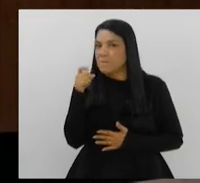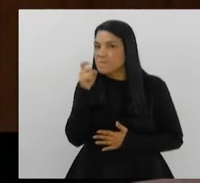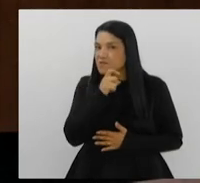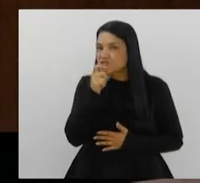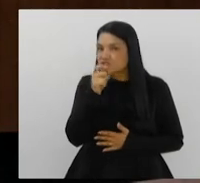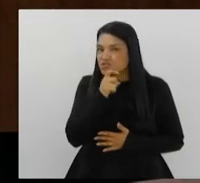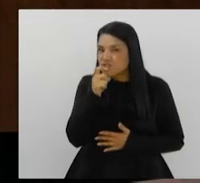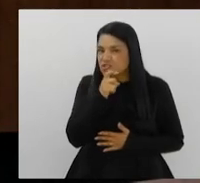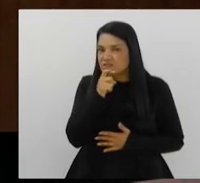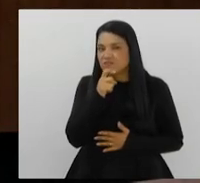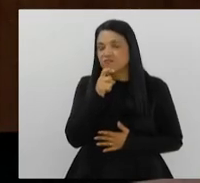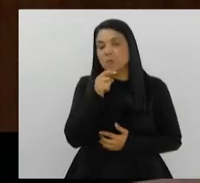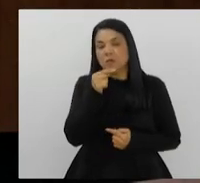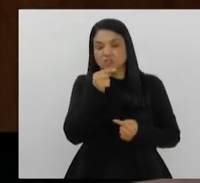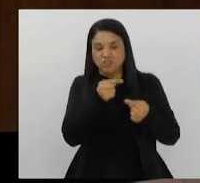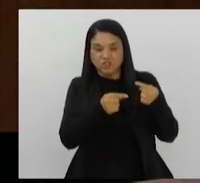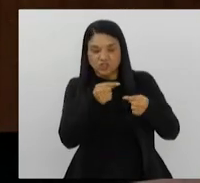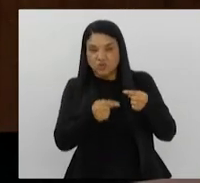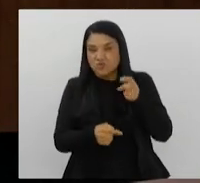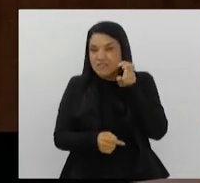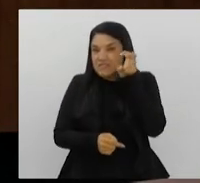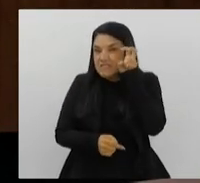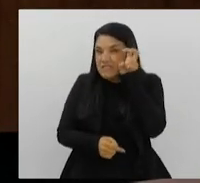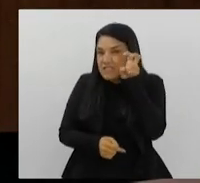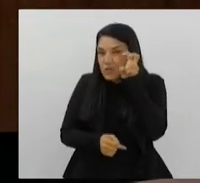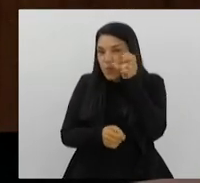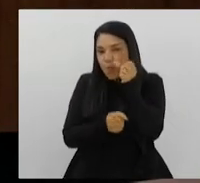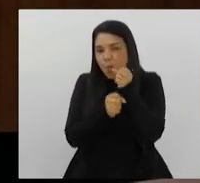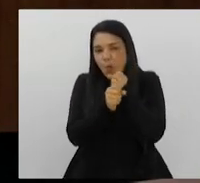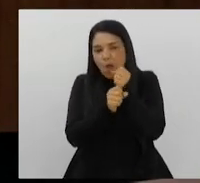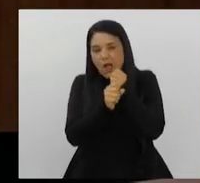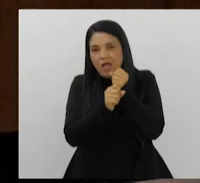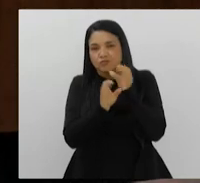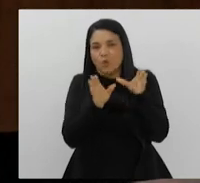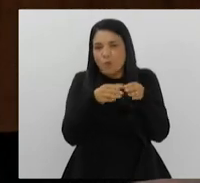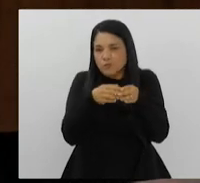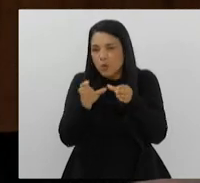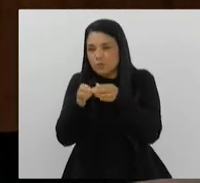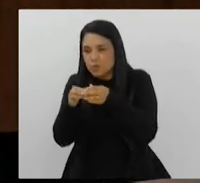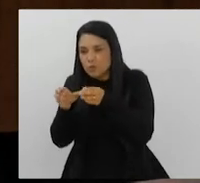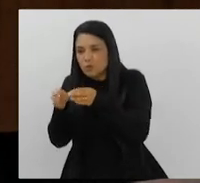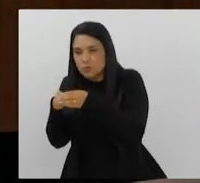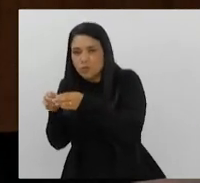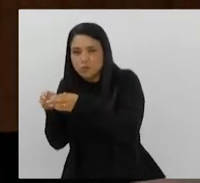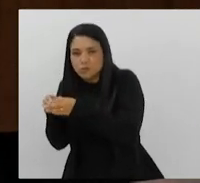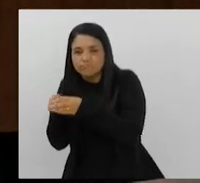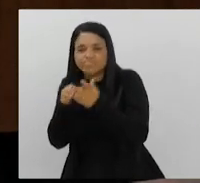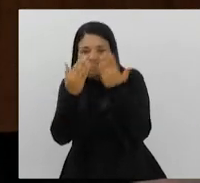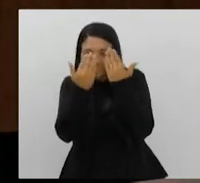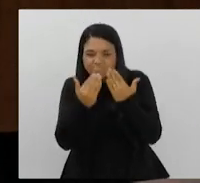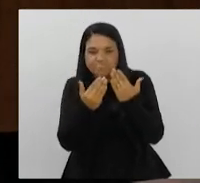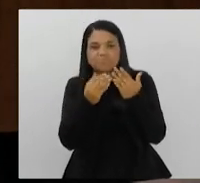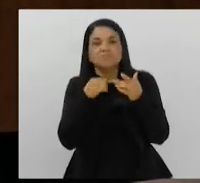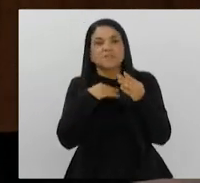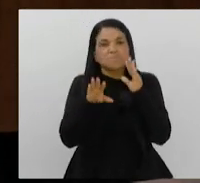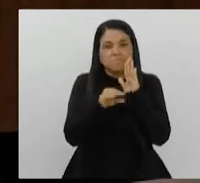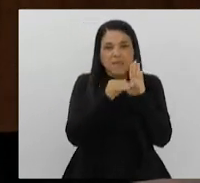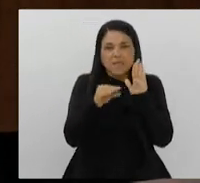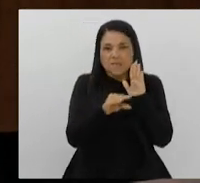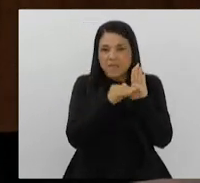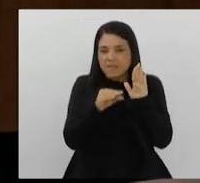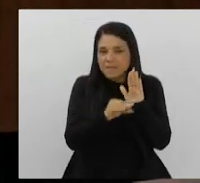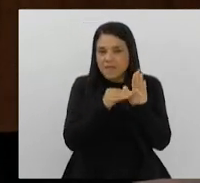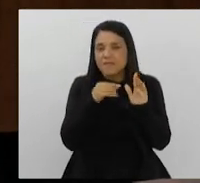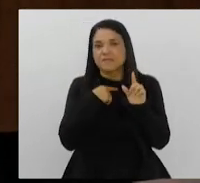Haja vista que foi uma discussão de 5 anos, percorreu várias comissões, recebeu dezenas de emendas,